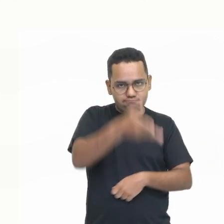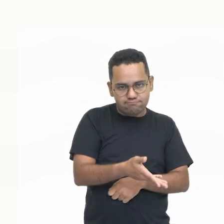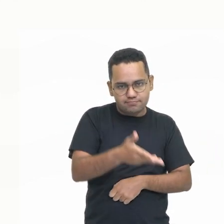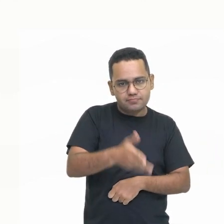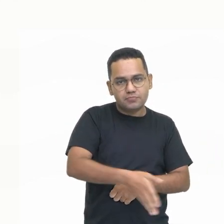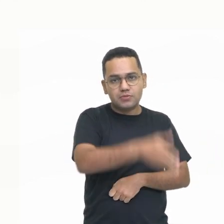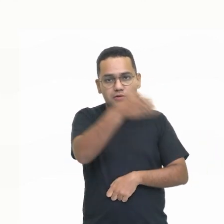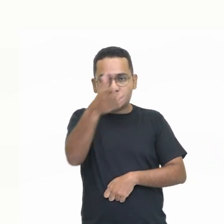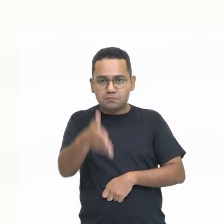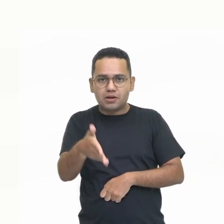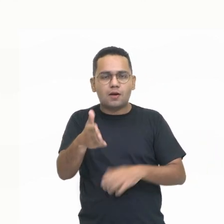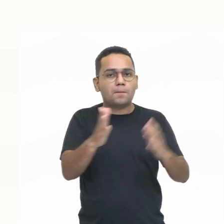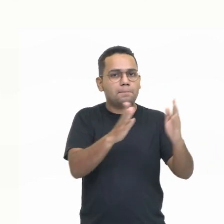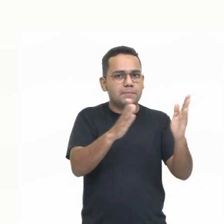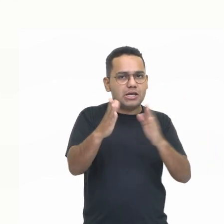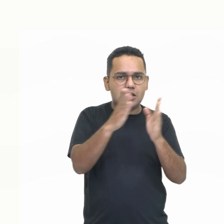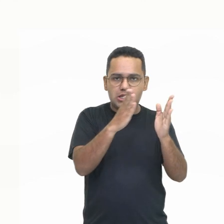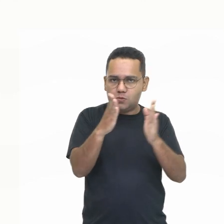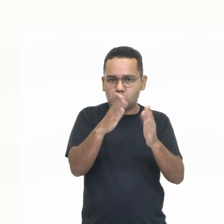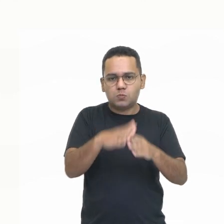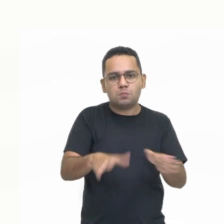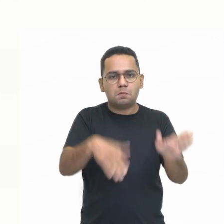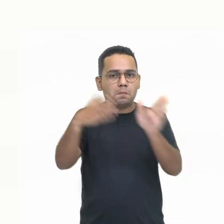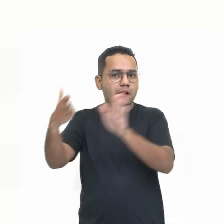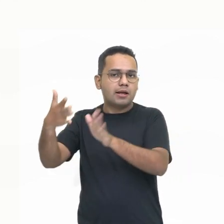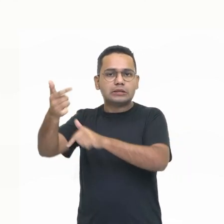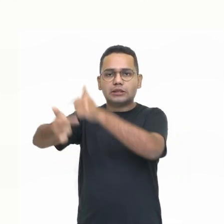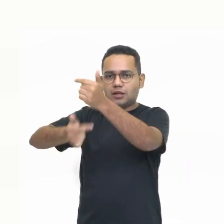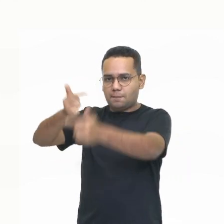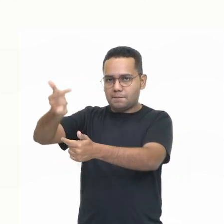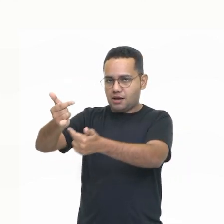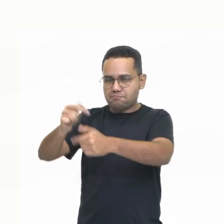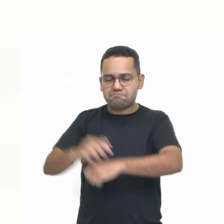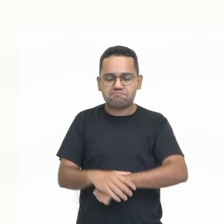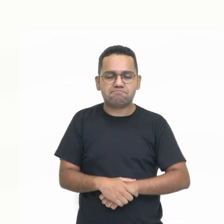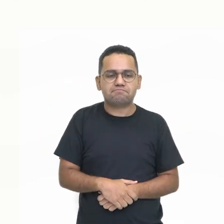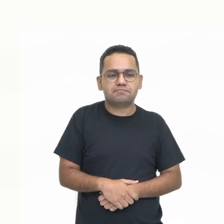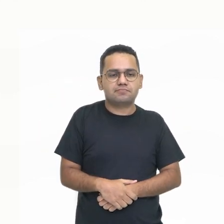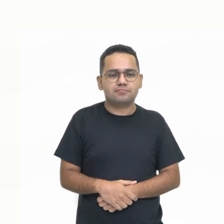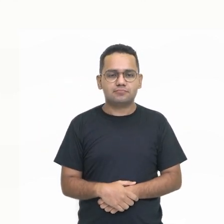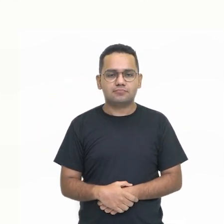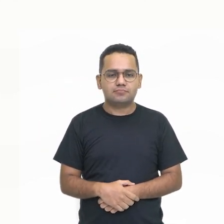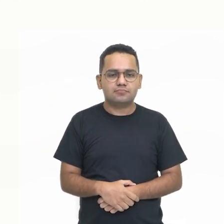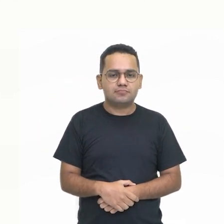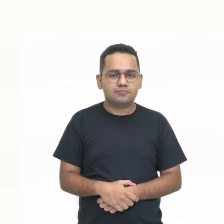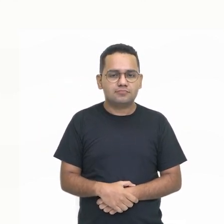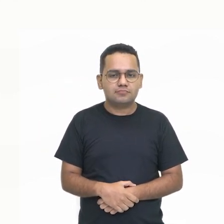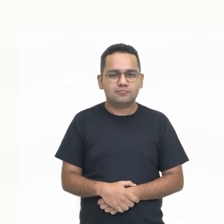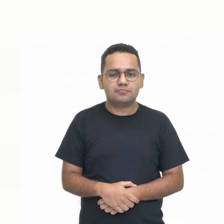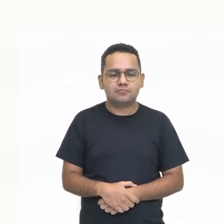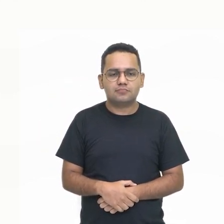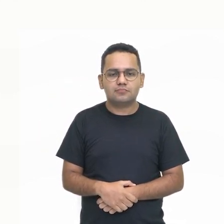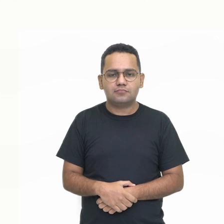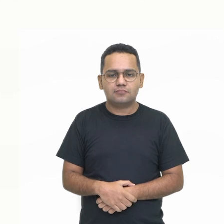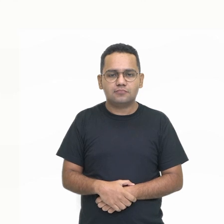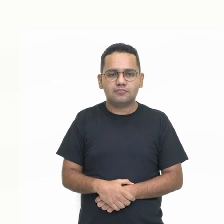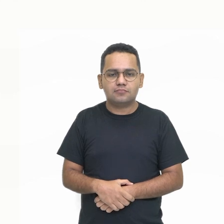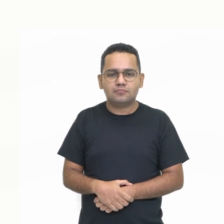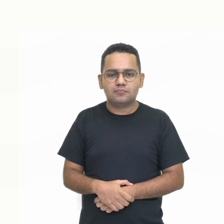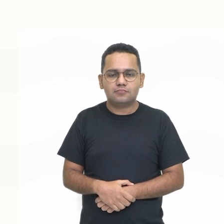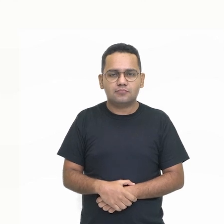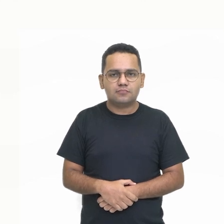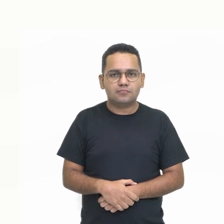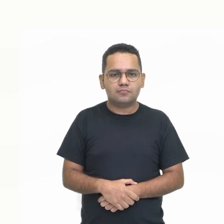questão temporal, e o trabalho. Olha só, essa é uma temática muito importante que, por muitas